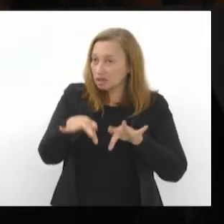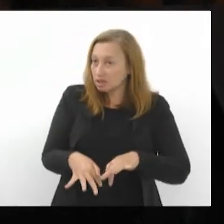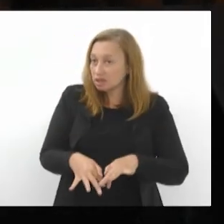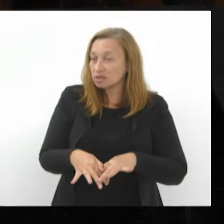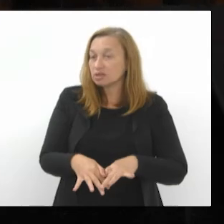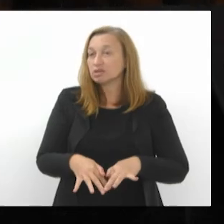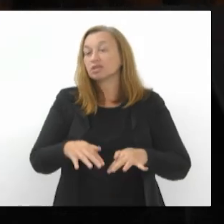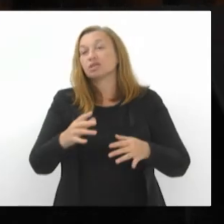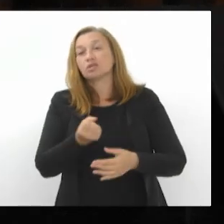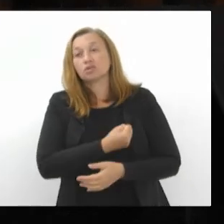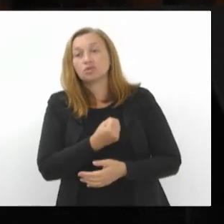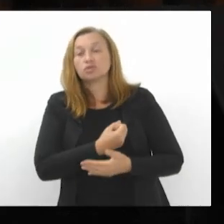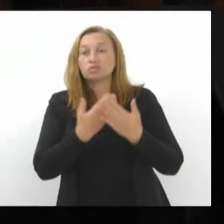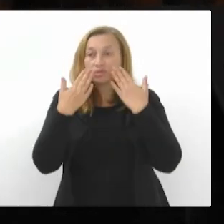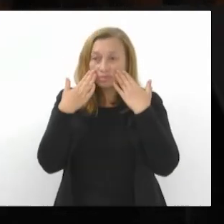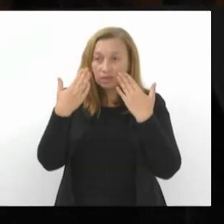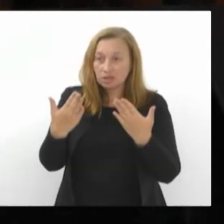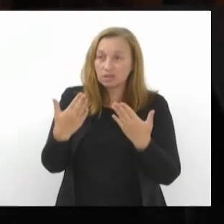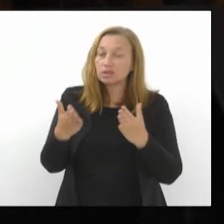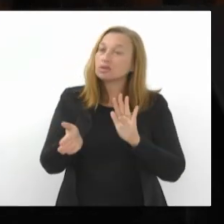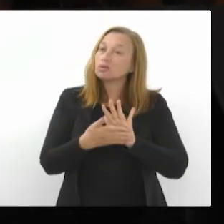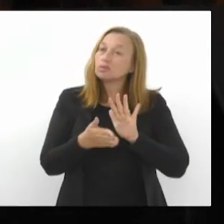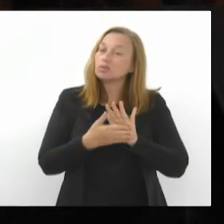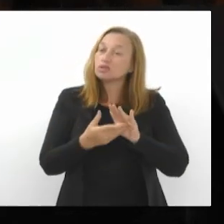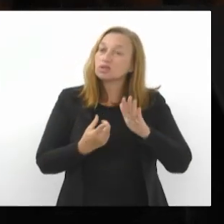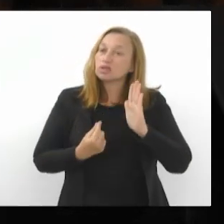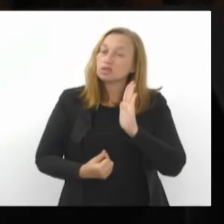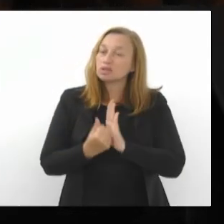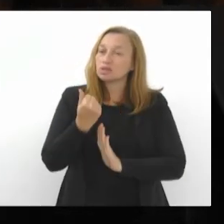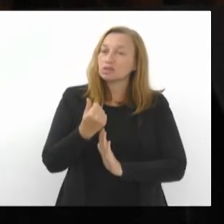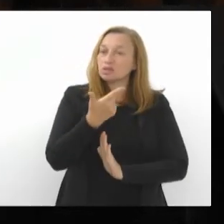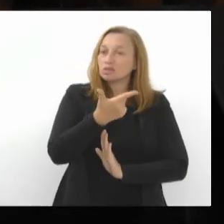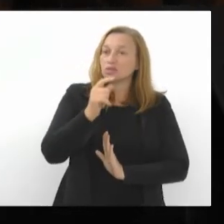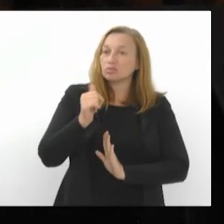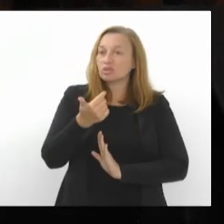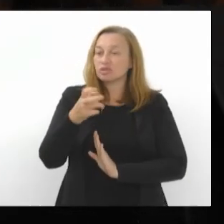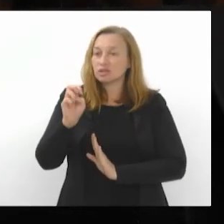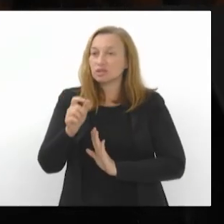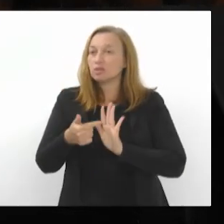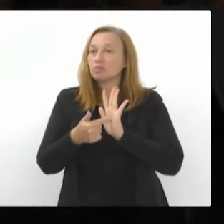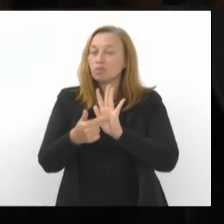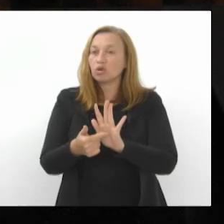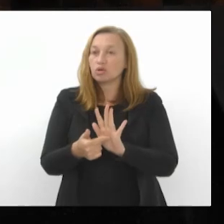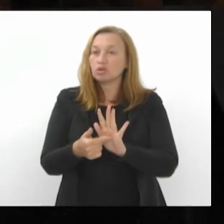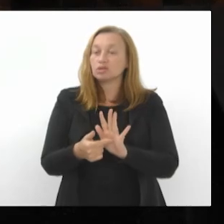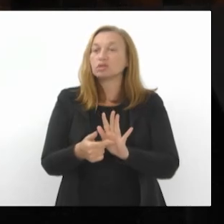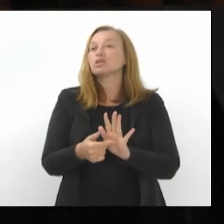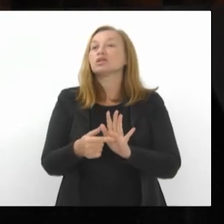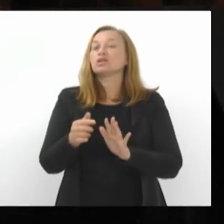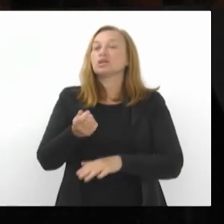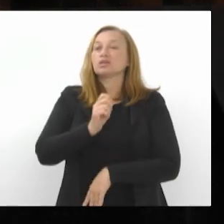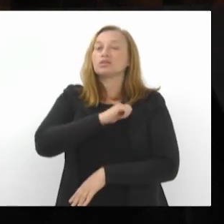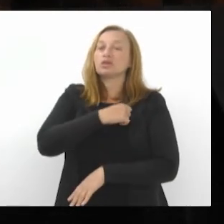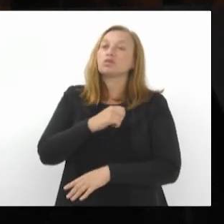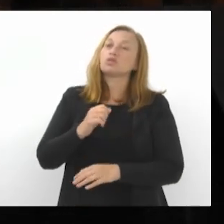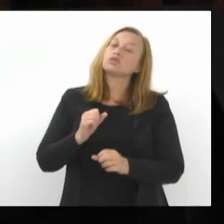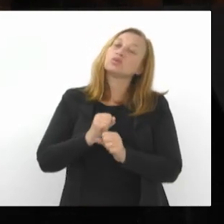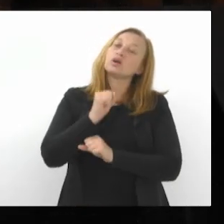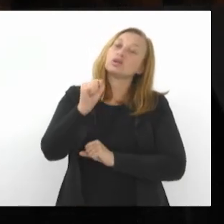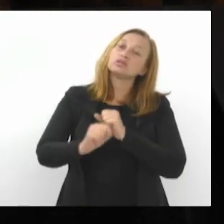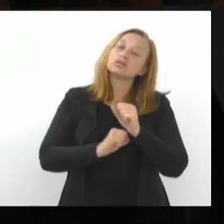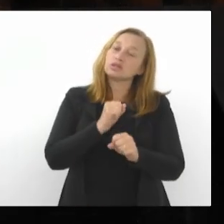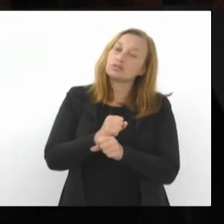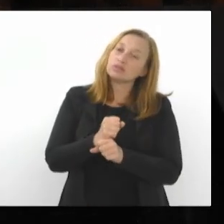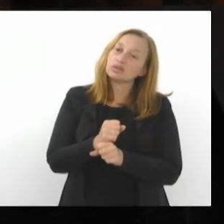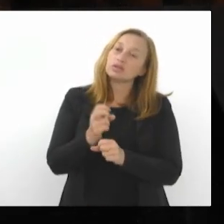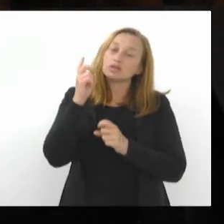afirmando que os números apresentados na proposta orçamentária de 2025 mostram que o cenário fiscal para os próximos anos